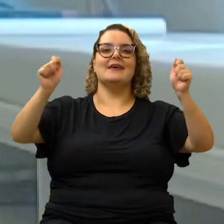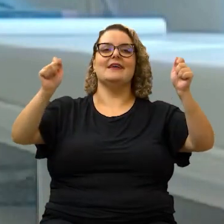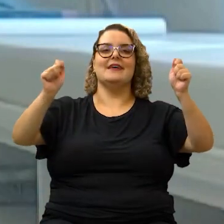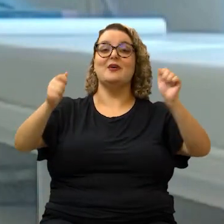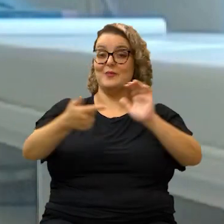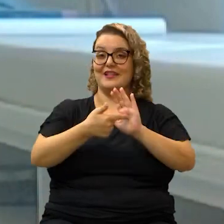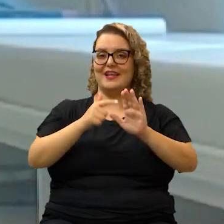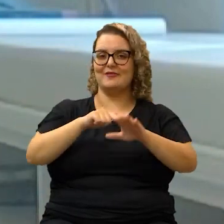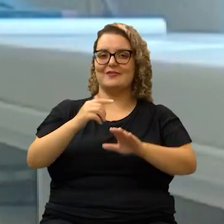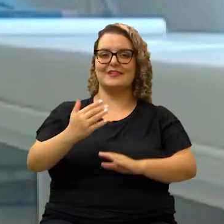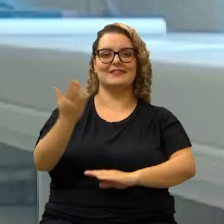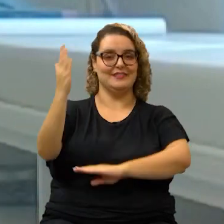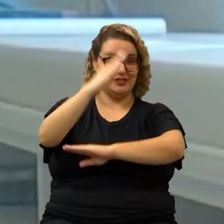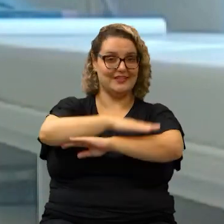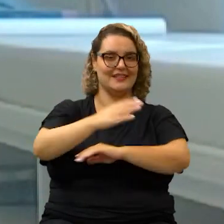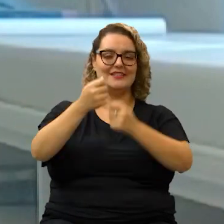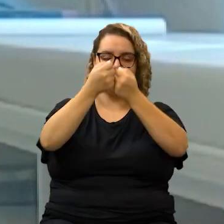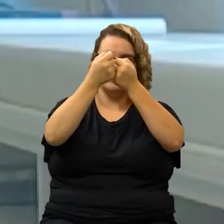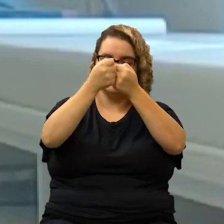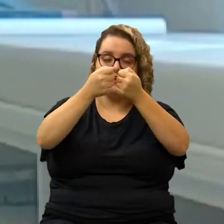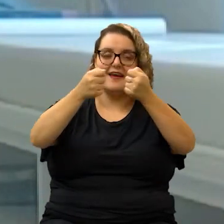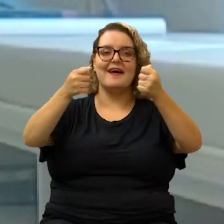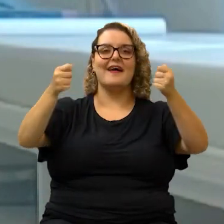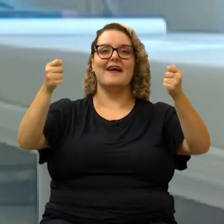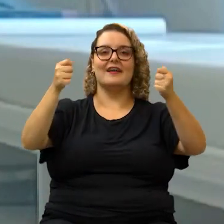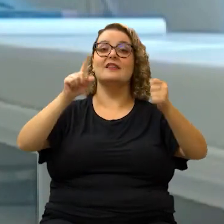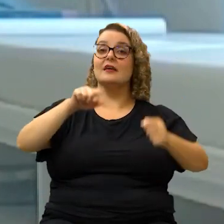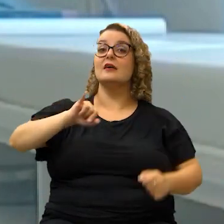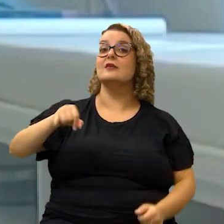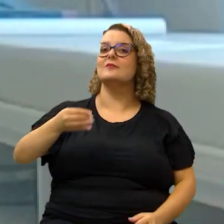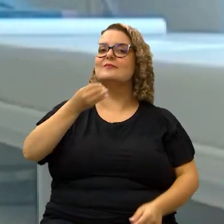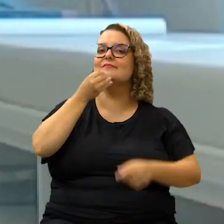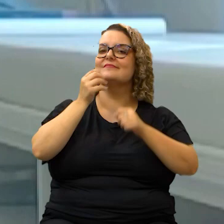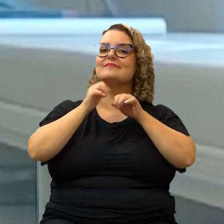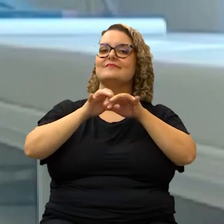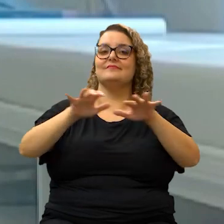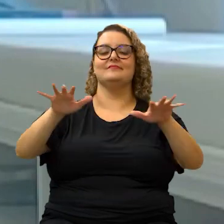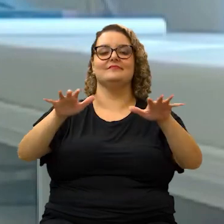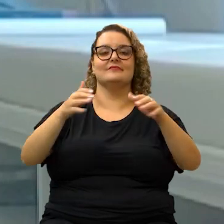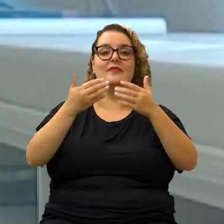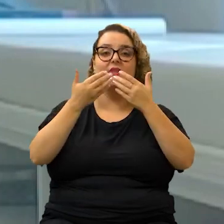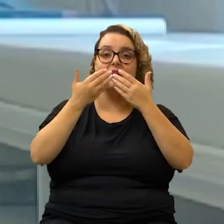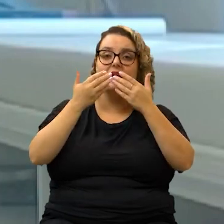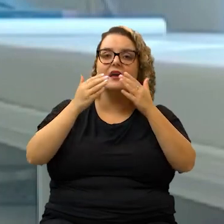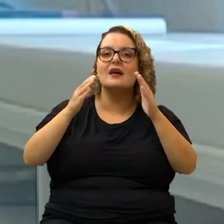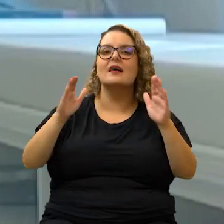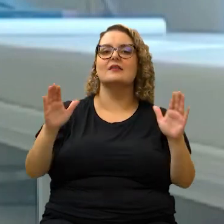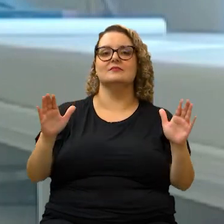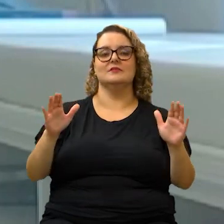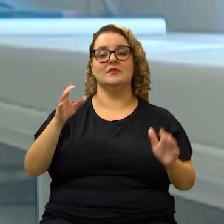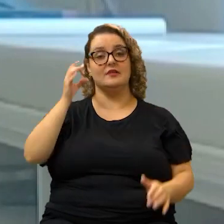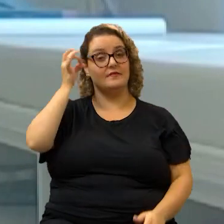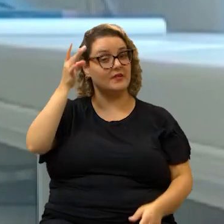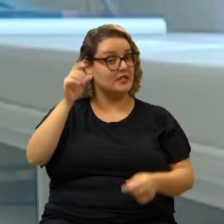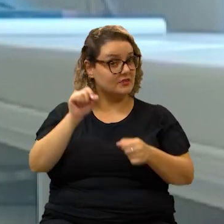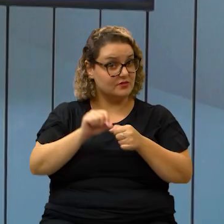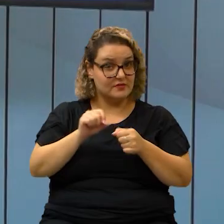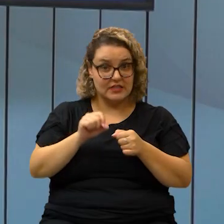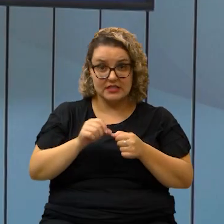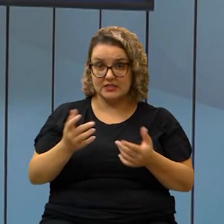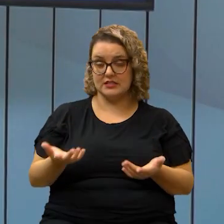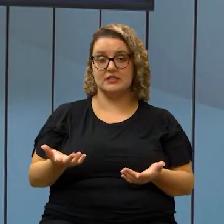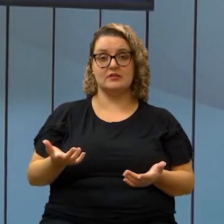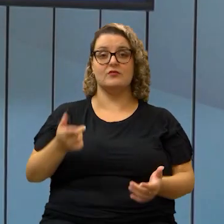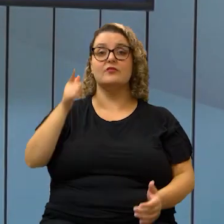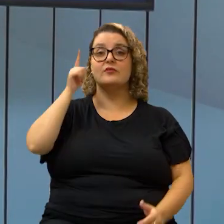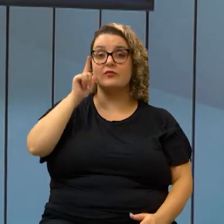frente, é fácil de fazer. Você vai conseguir dar tanta coisa boa com coisas simples. Exatamente,